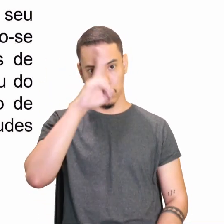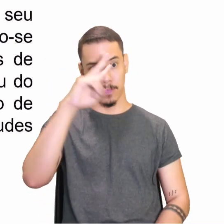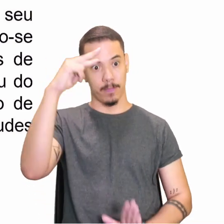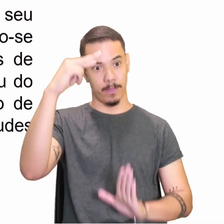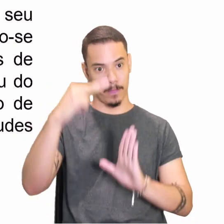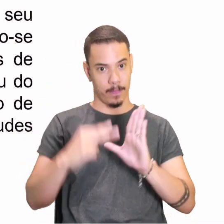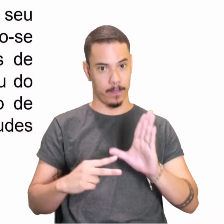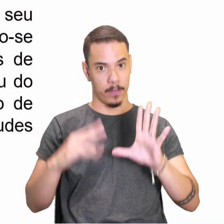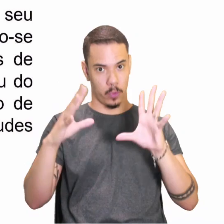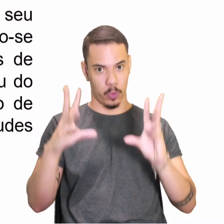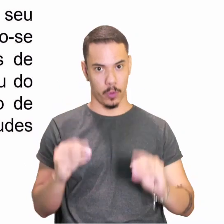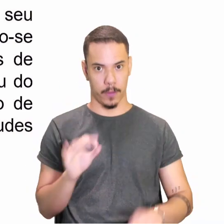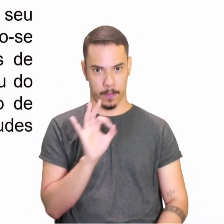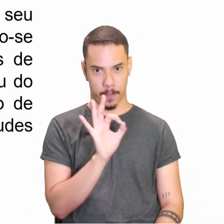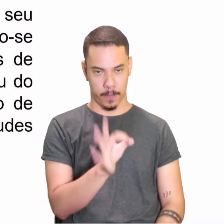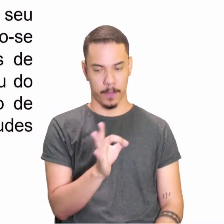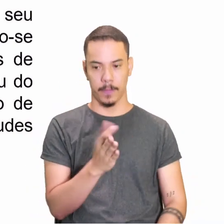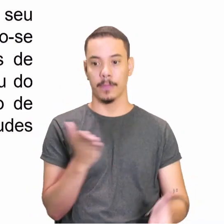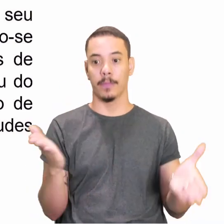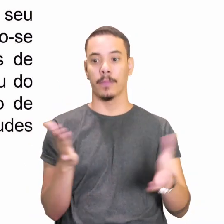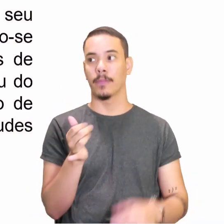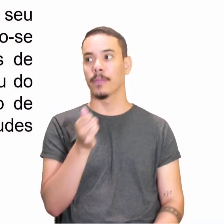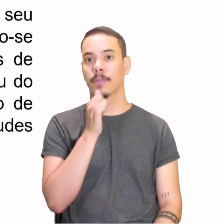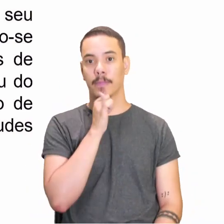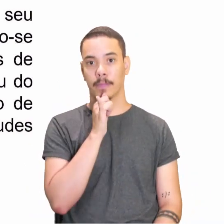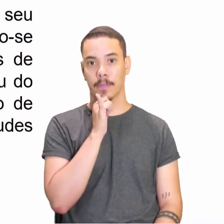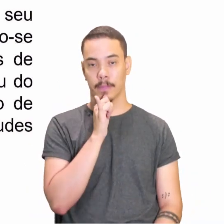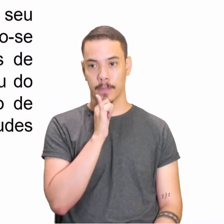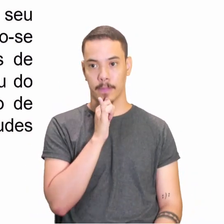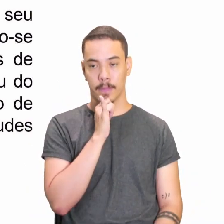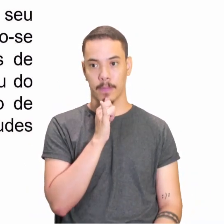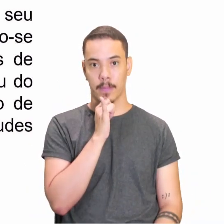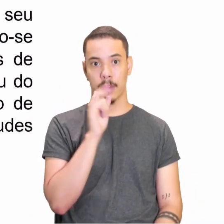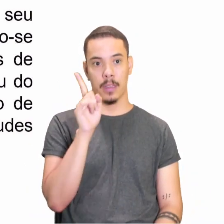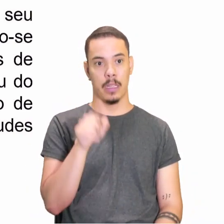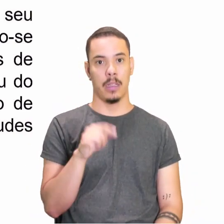para você, né, um exemplo aí de uma